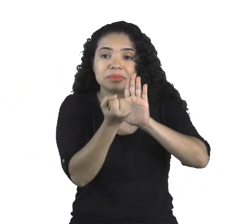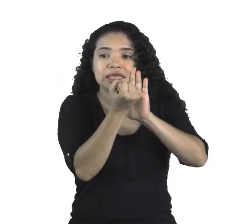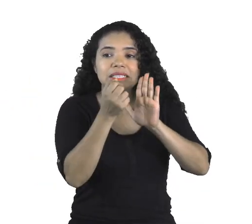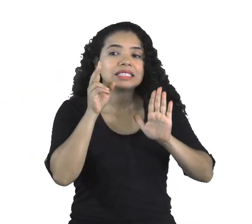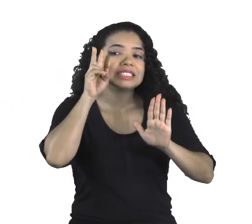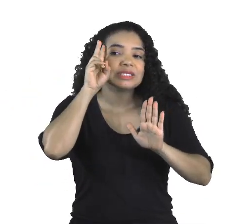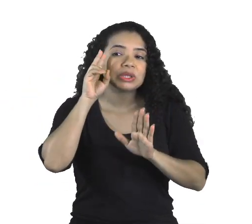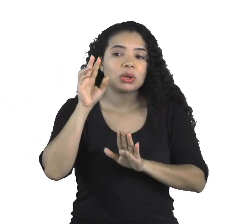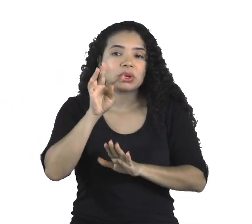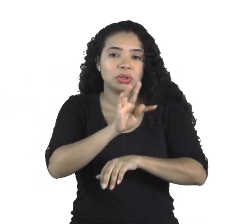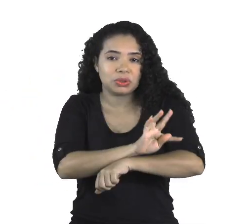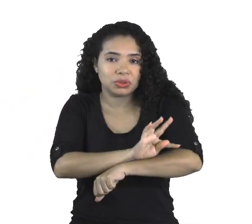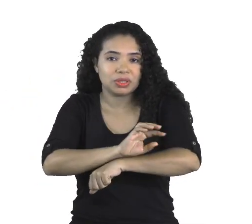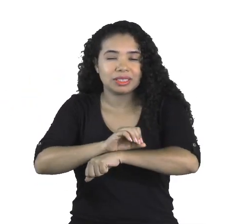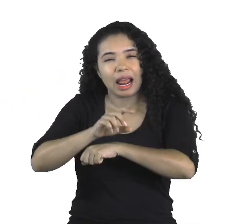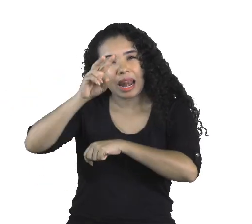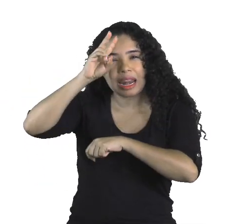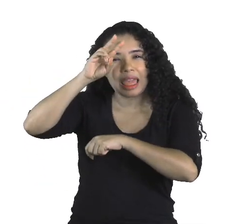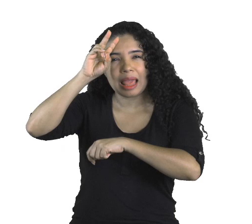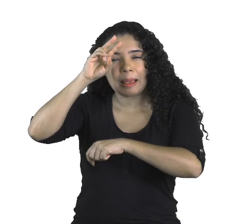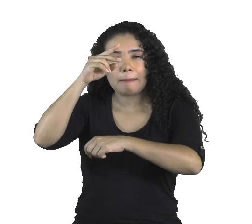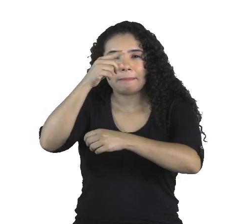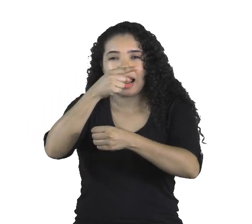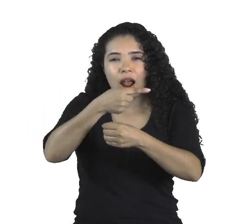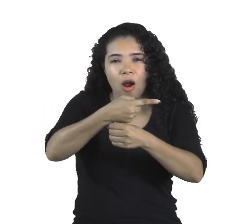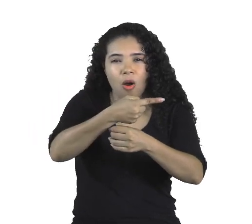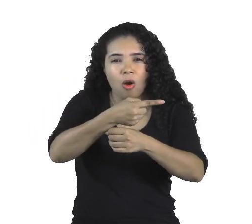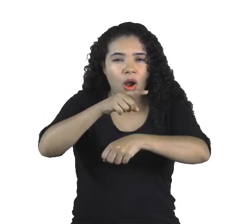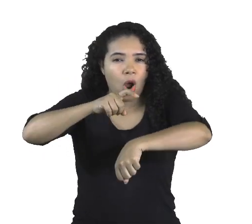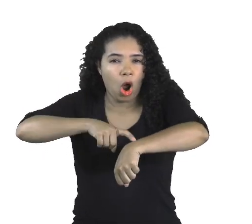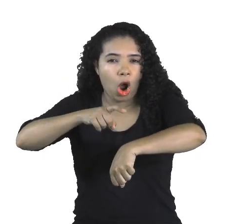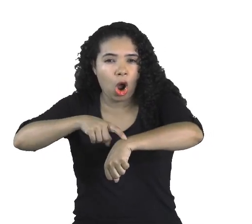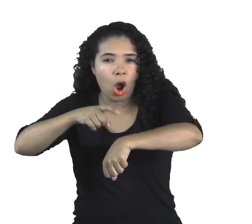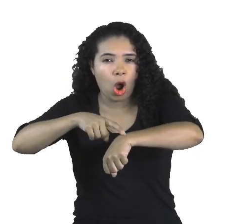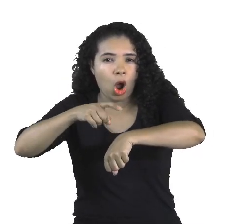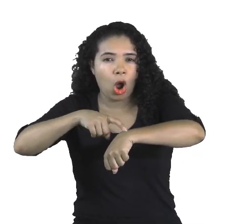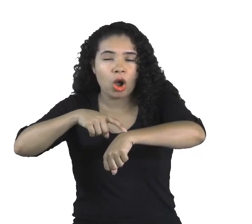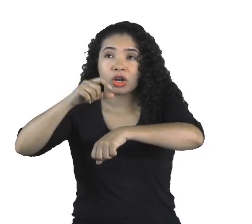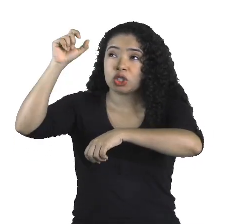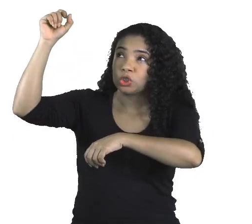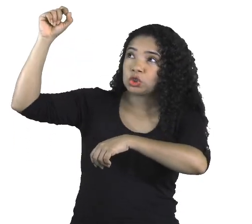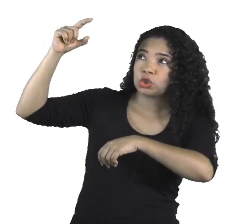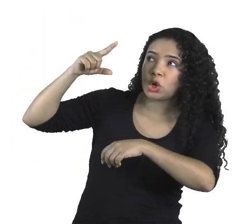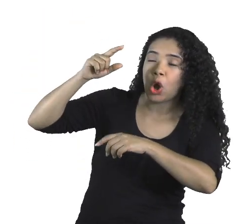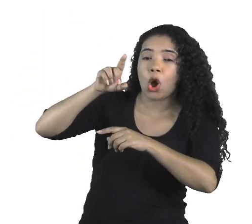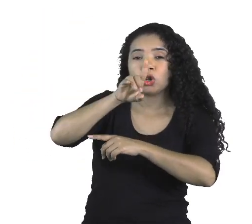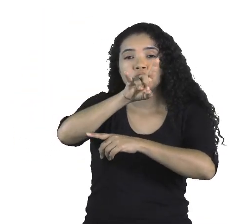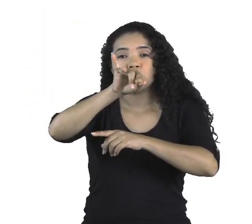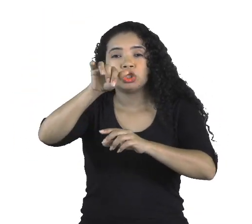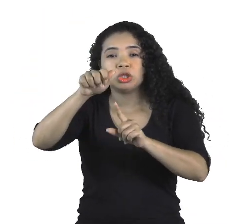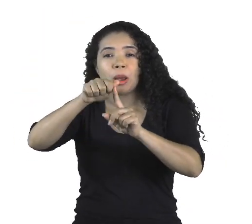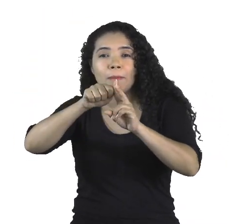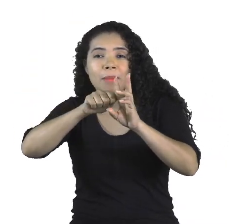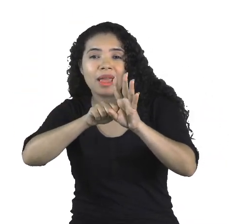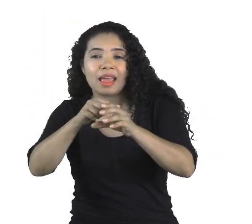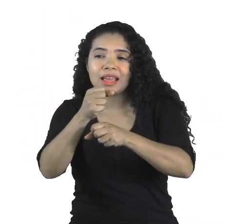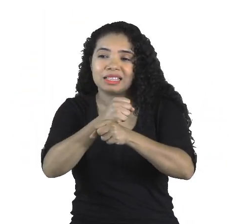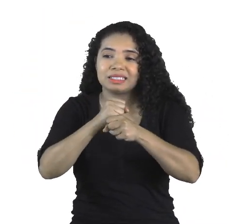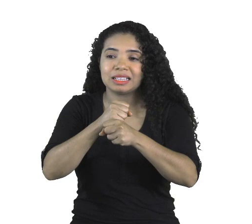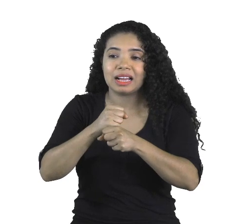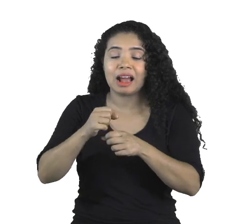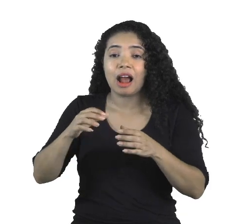do relógio de sol que eu te mostrei, que marca o dia, os meses do ano? E a Rosa dos Ventos, que marca o